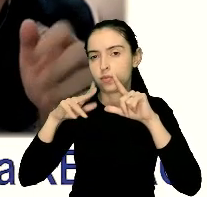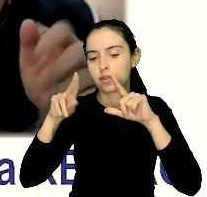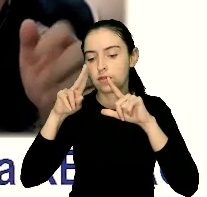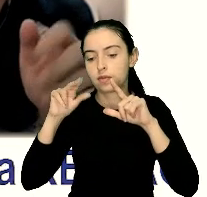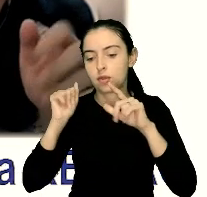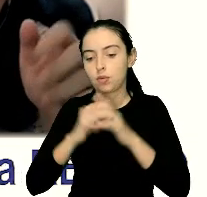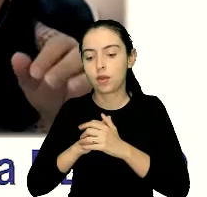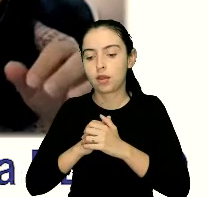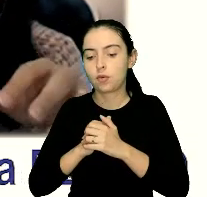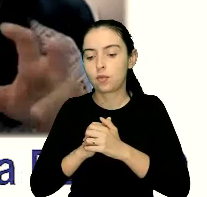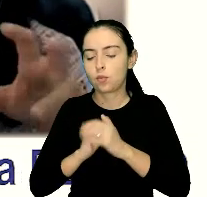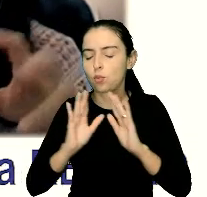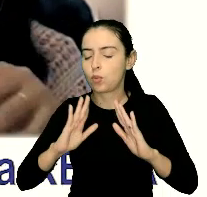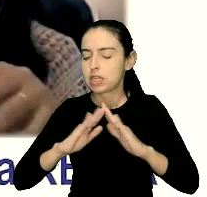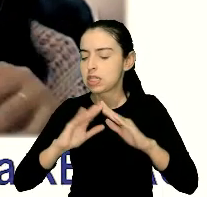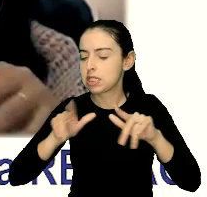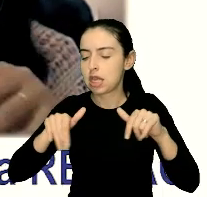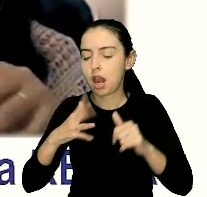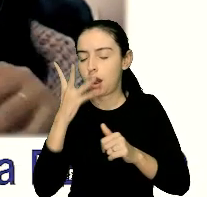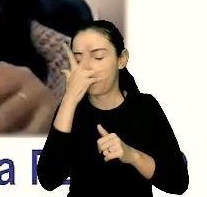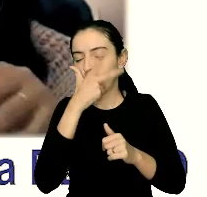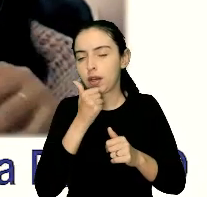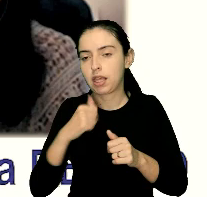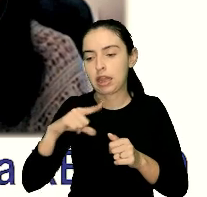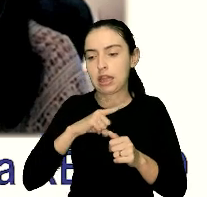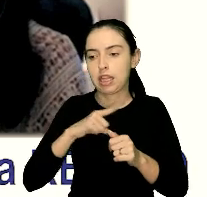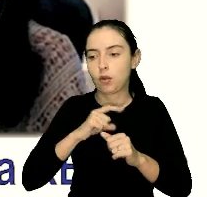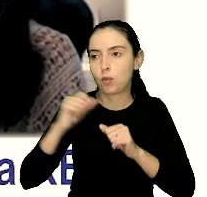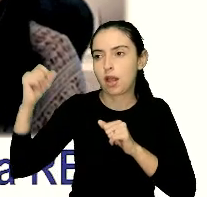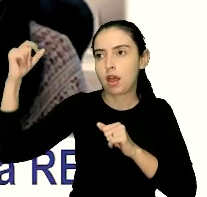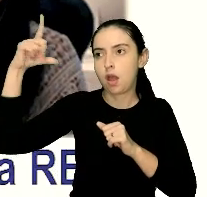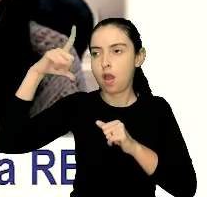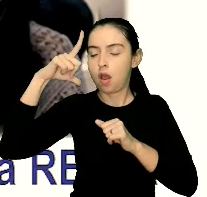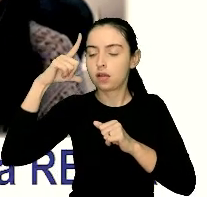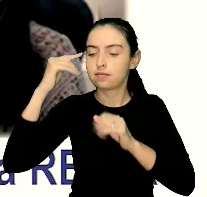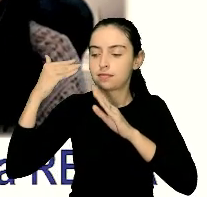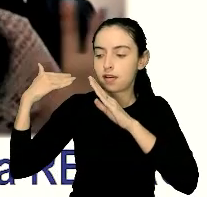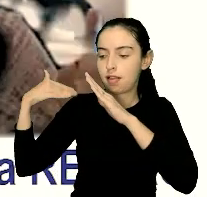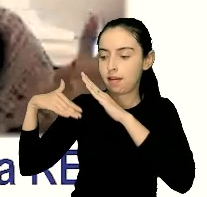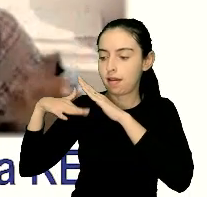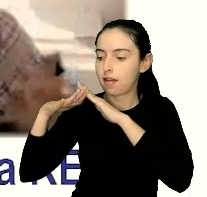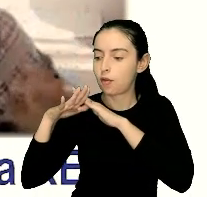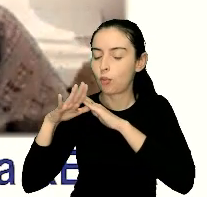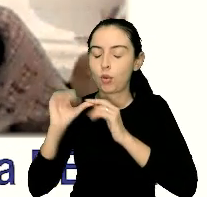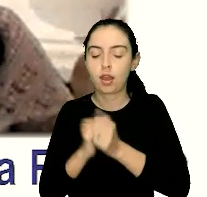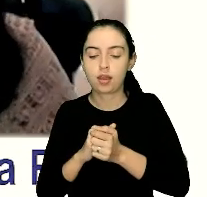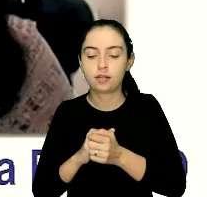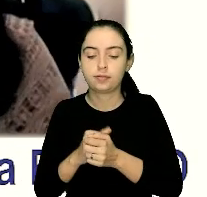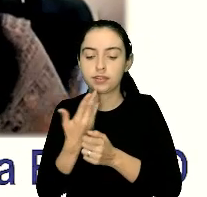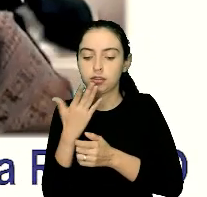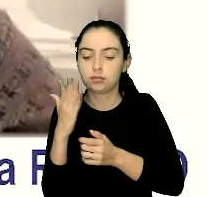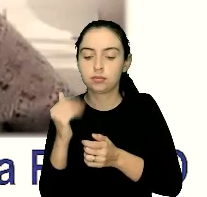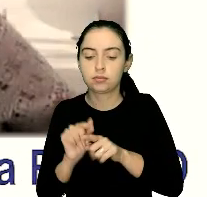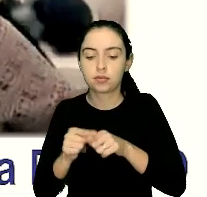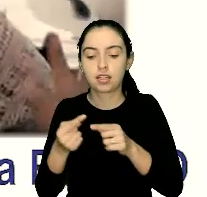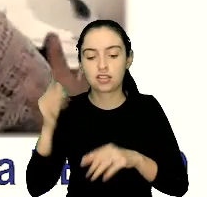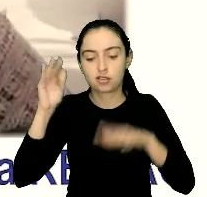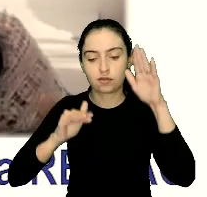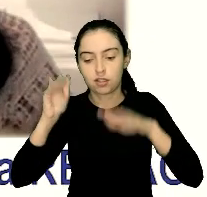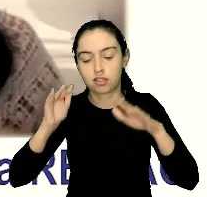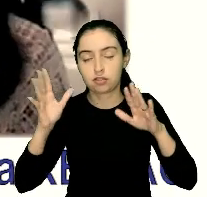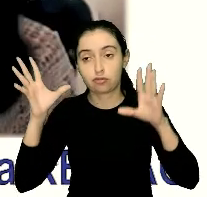tem uma iluminação entrando, natural. Só que, de vez em quando, esse fundo falha e fica parecendo minha